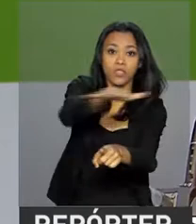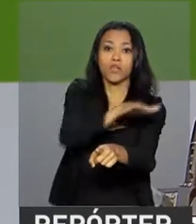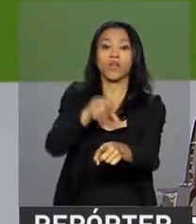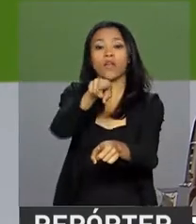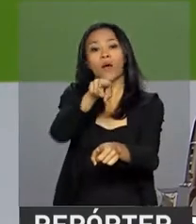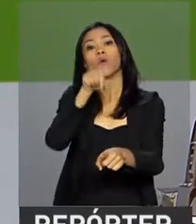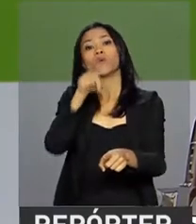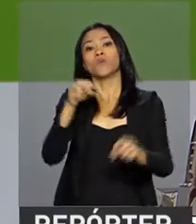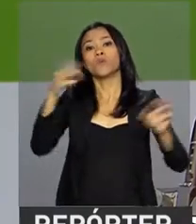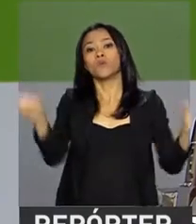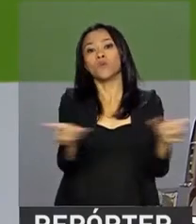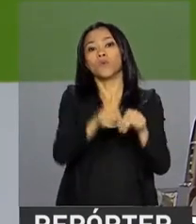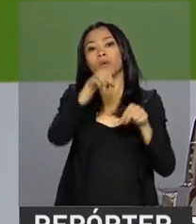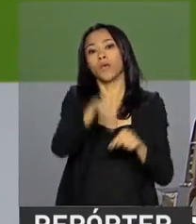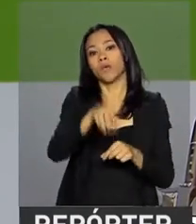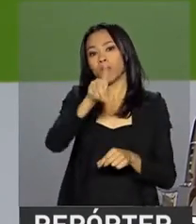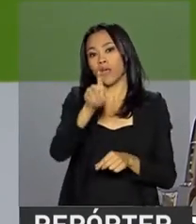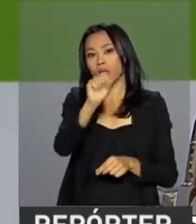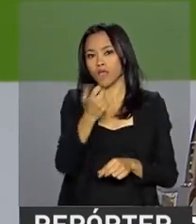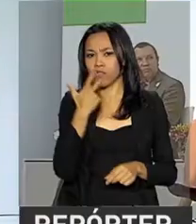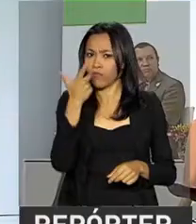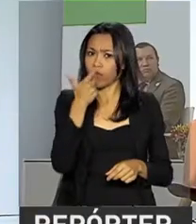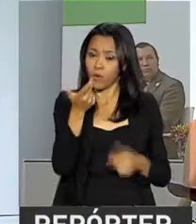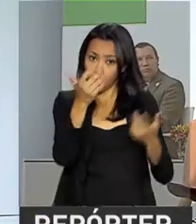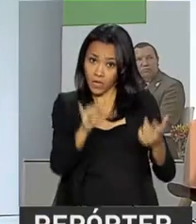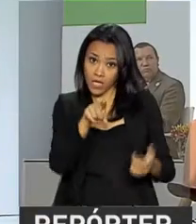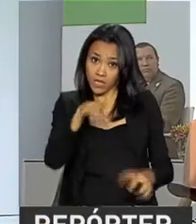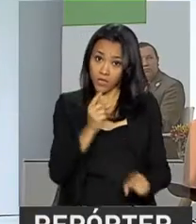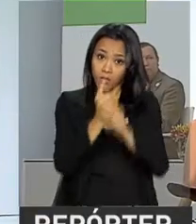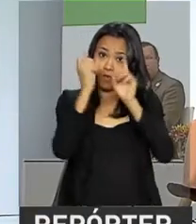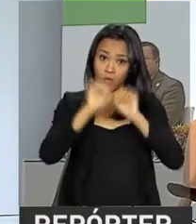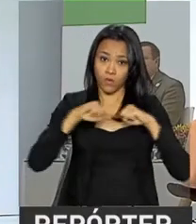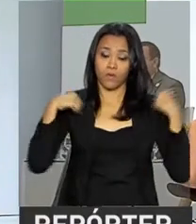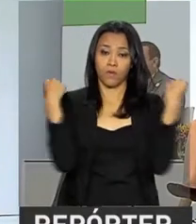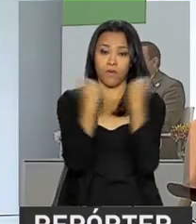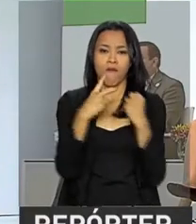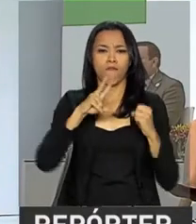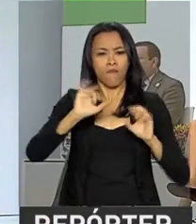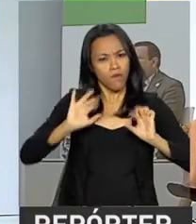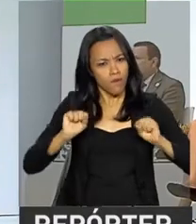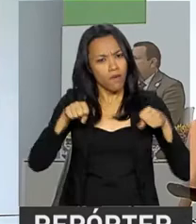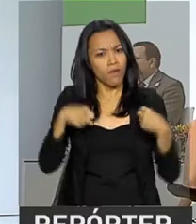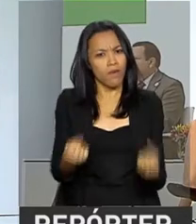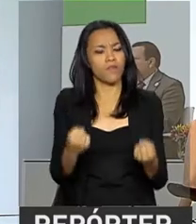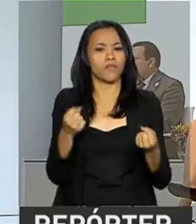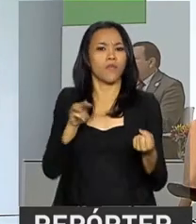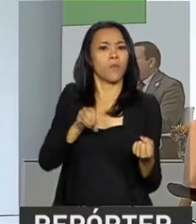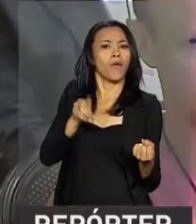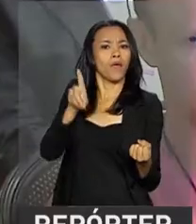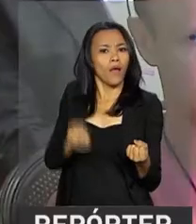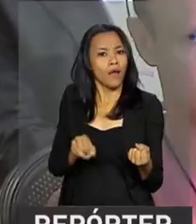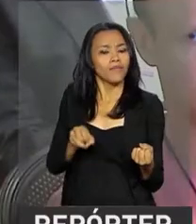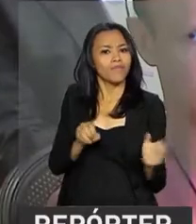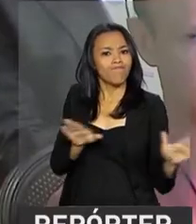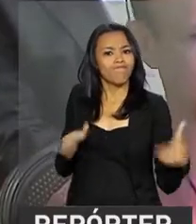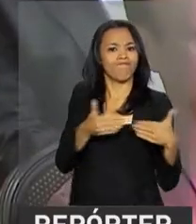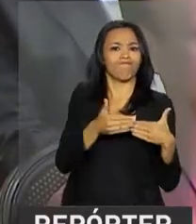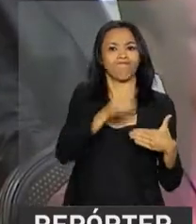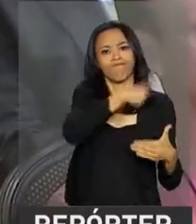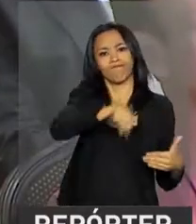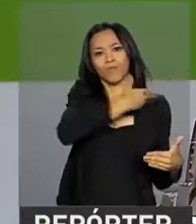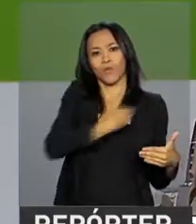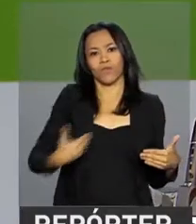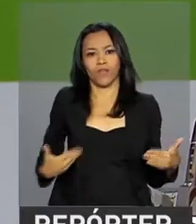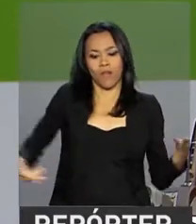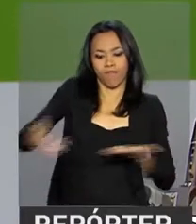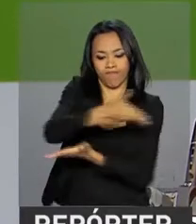do Desenvolvimento Social disse que o evento vai ajudar a reforçar o mercado entre o poder público e os pequenos